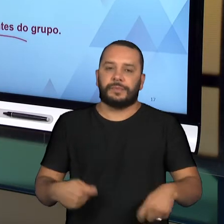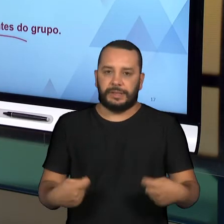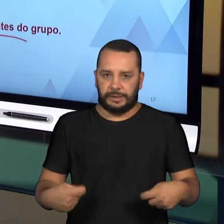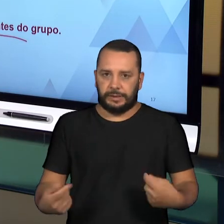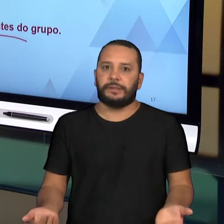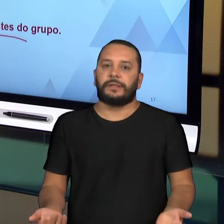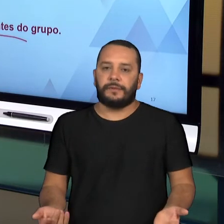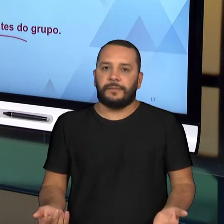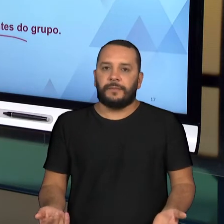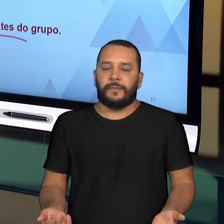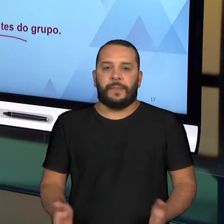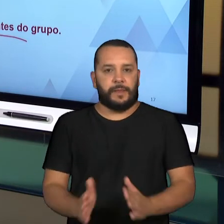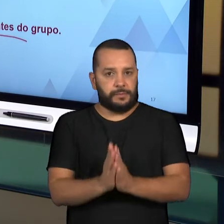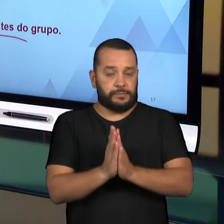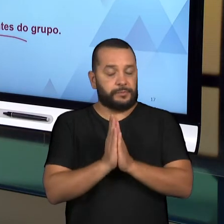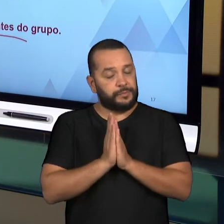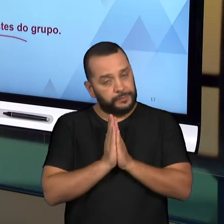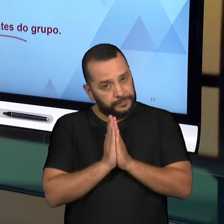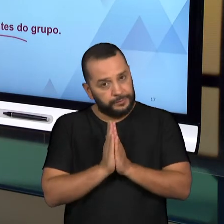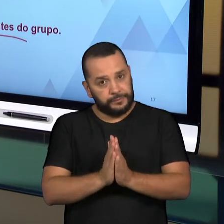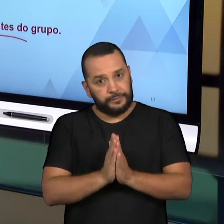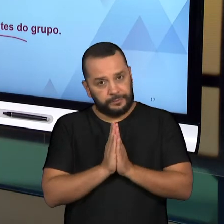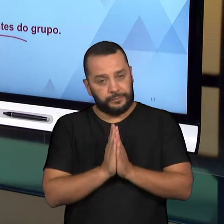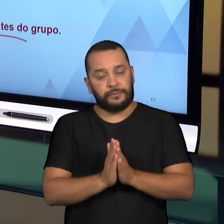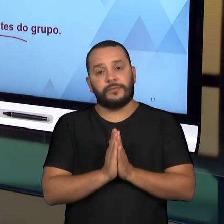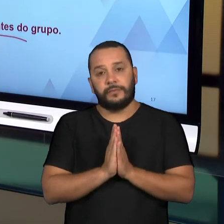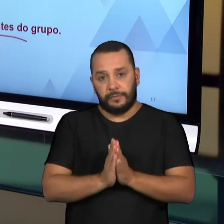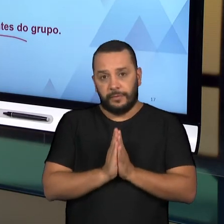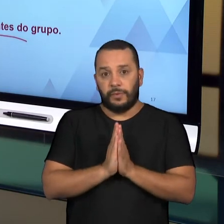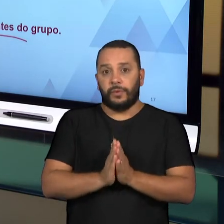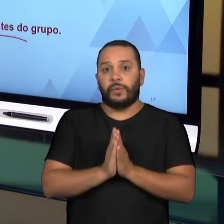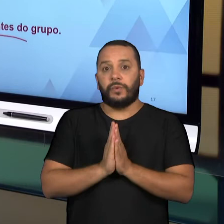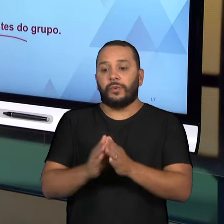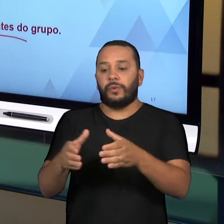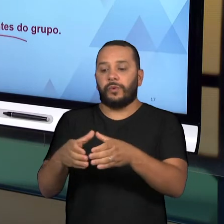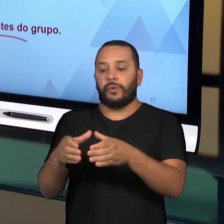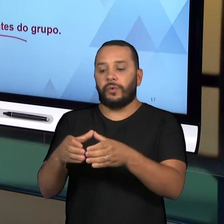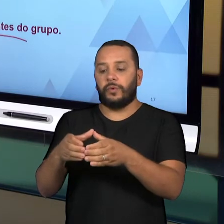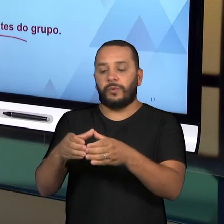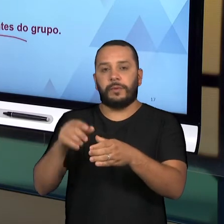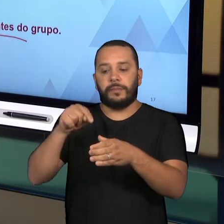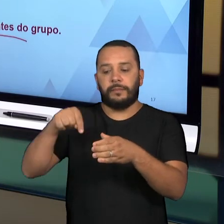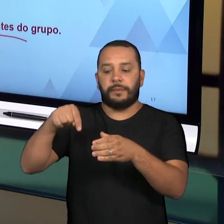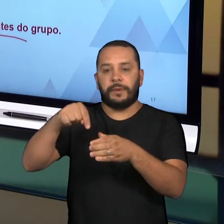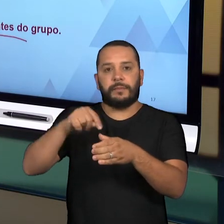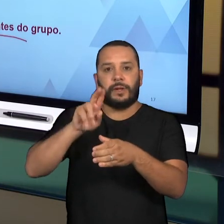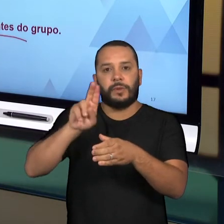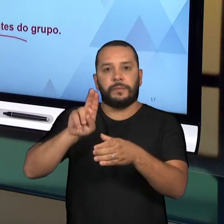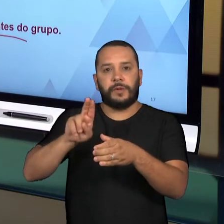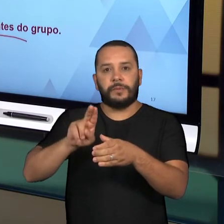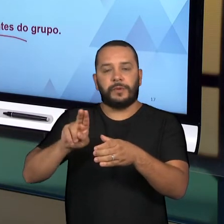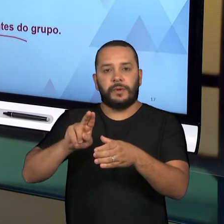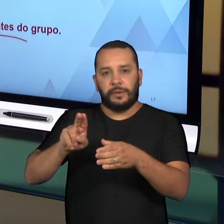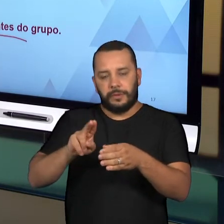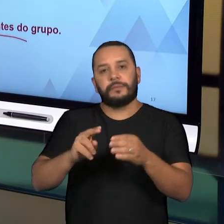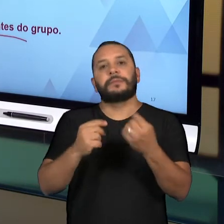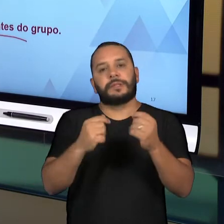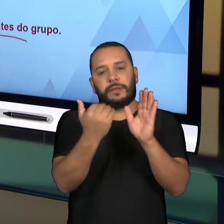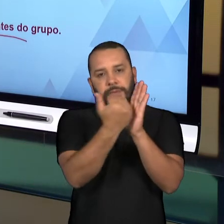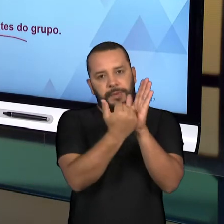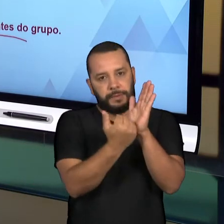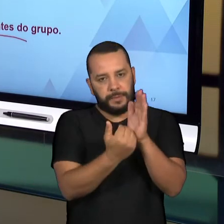então é preciso identificar né quem foram os produtores desse material tanto do